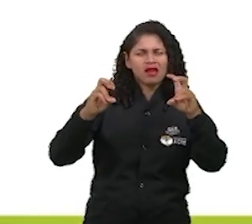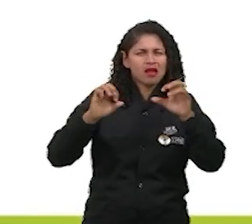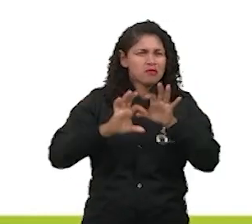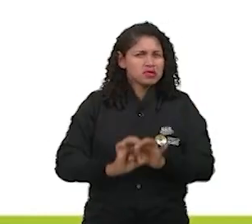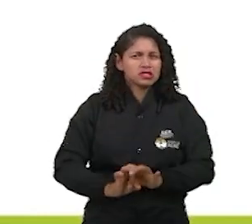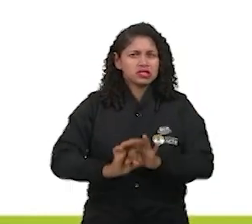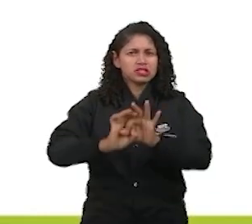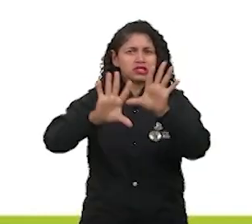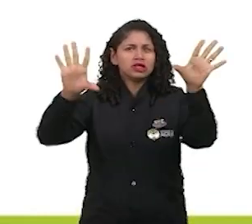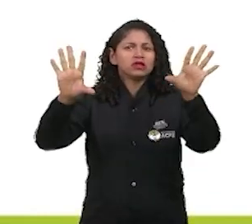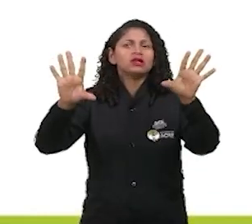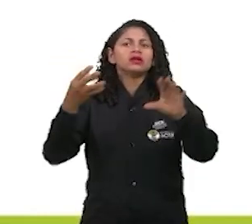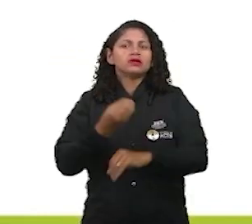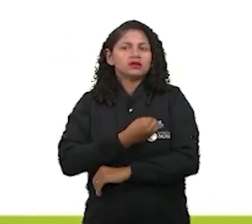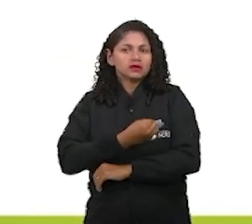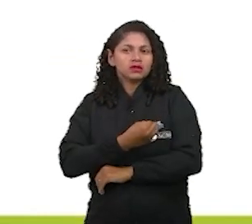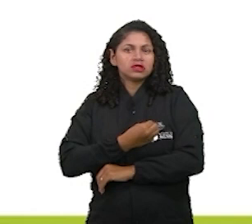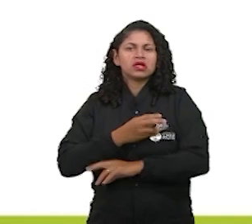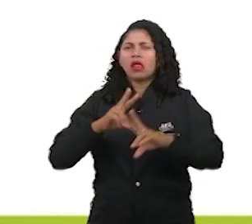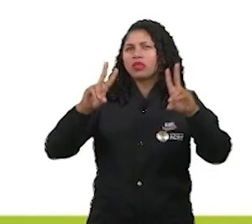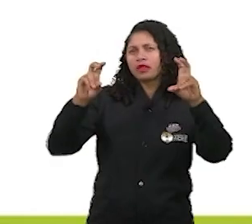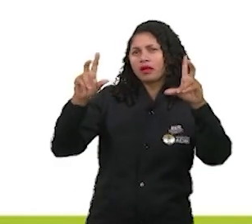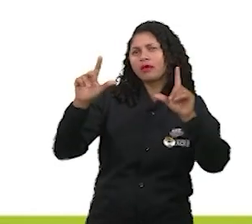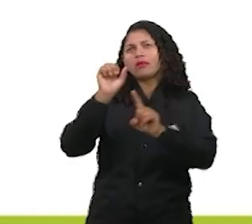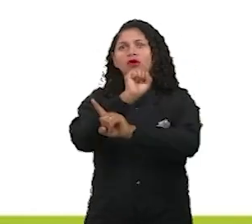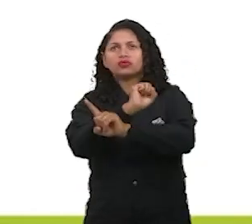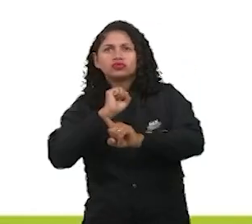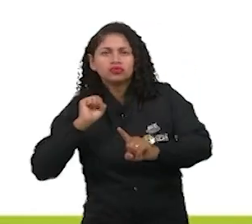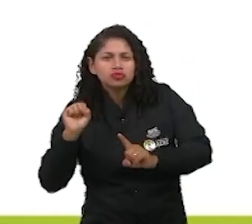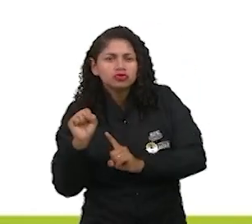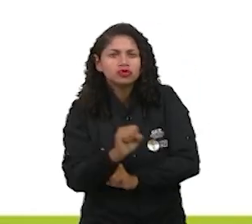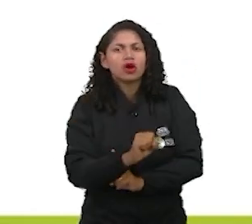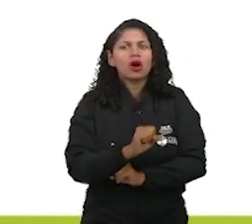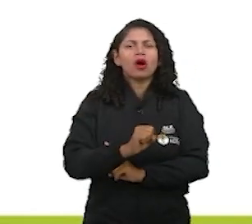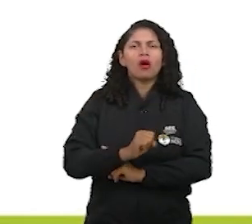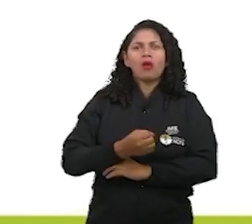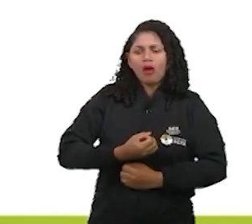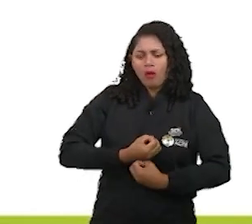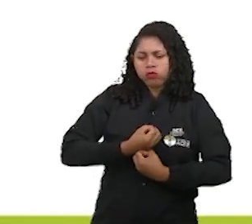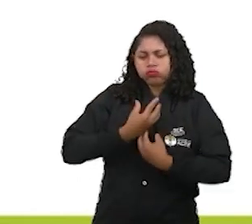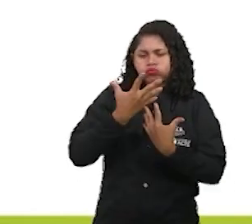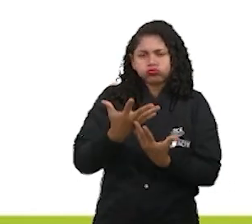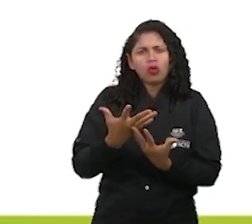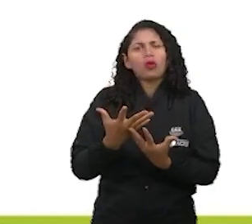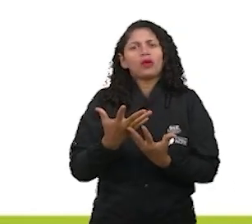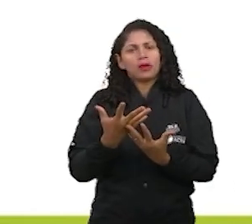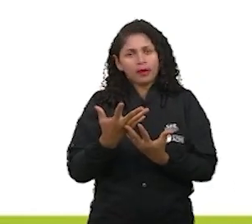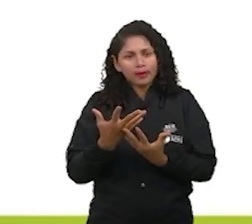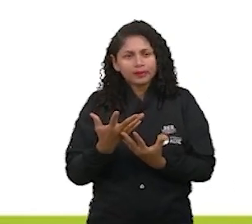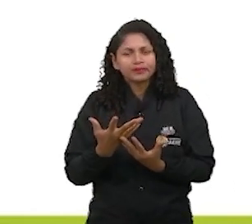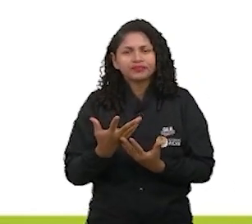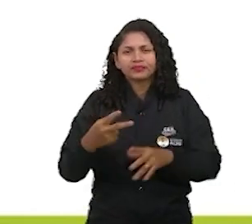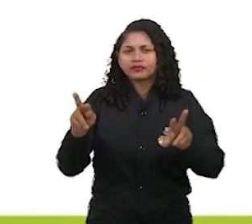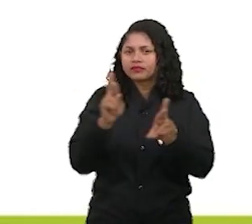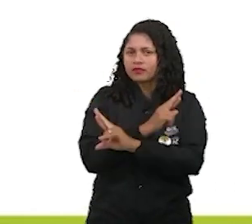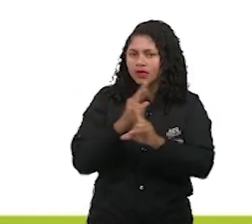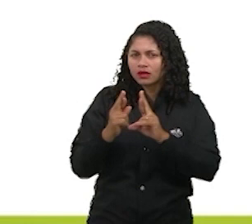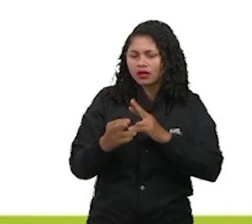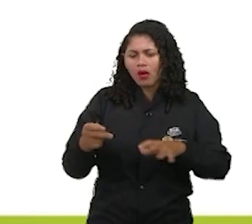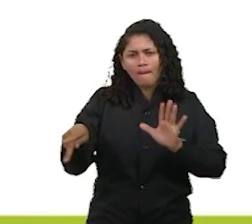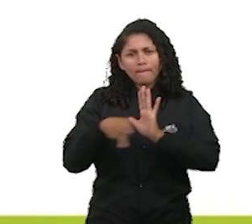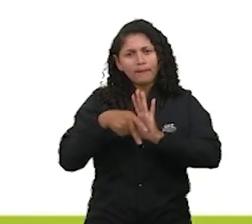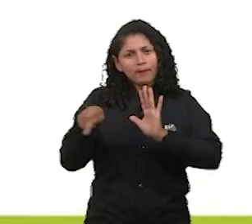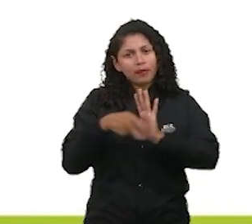Eu vou trabalhar ali o poema falando do próprio poema, o poeta se debruçando